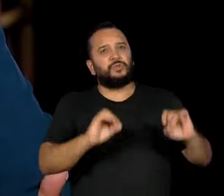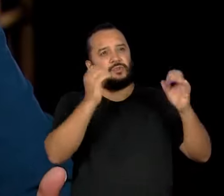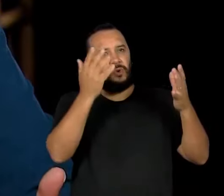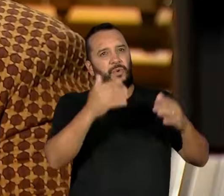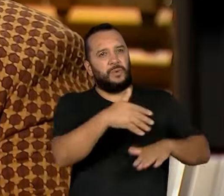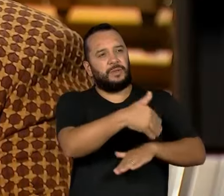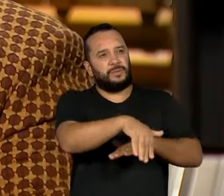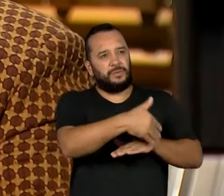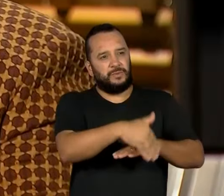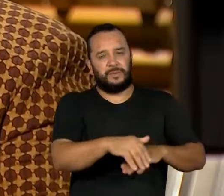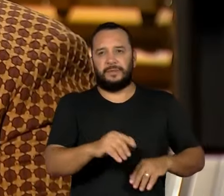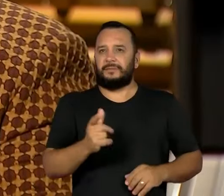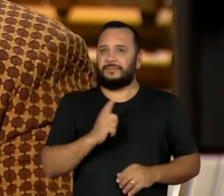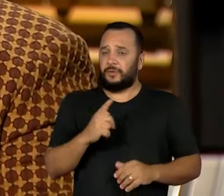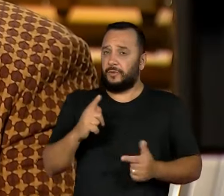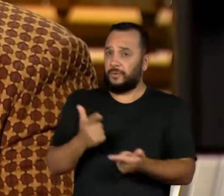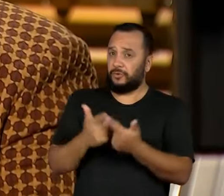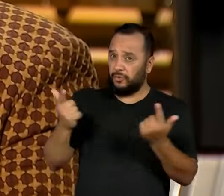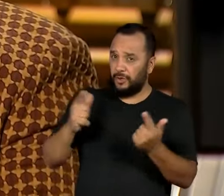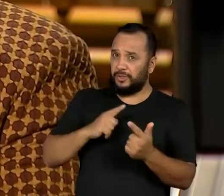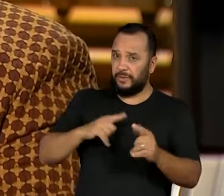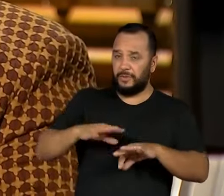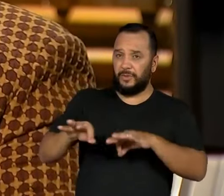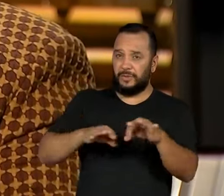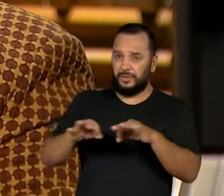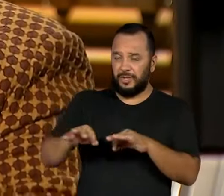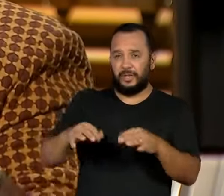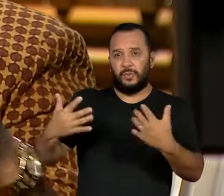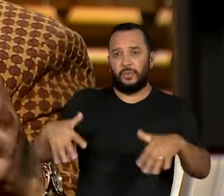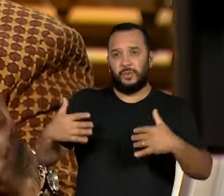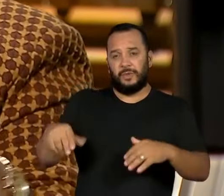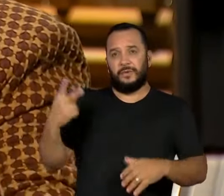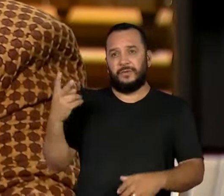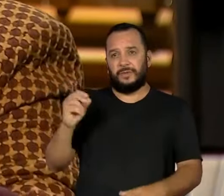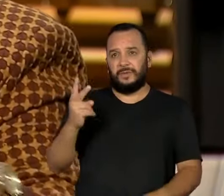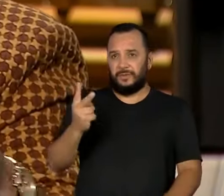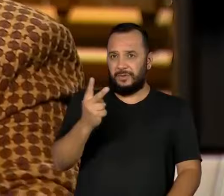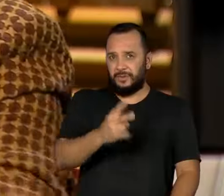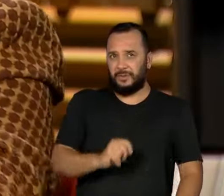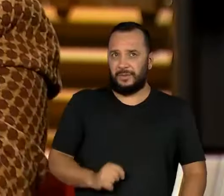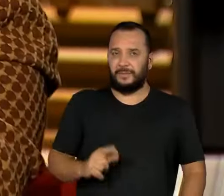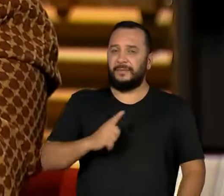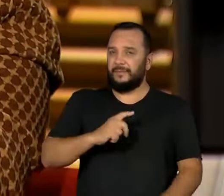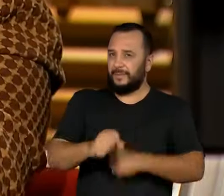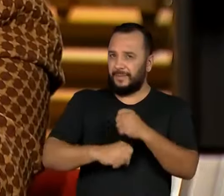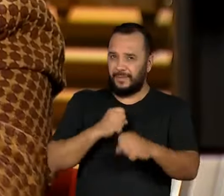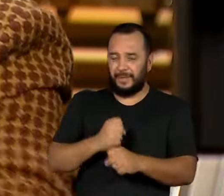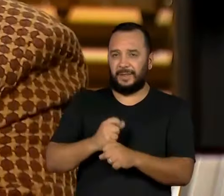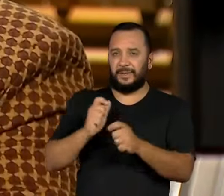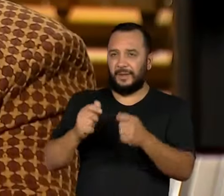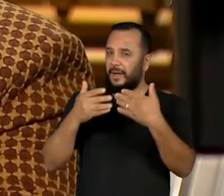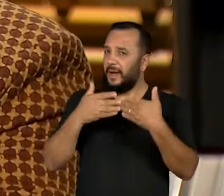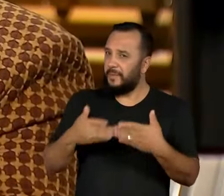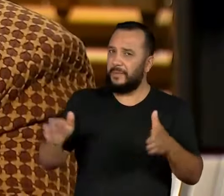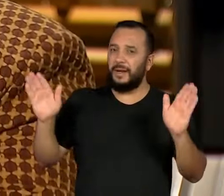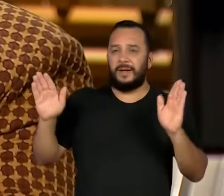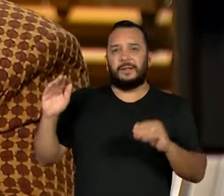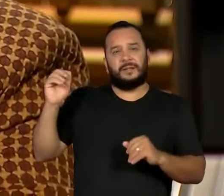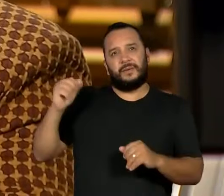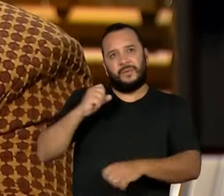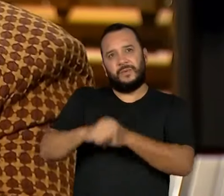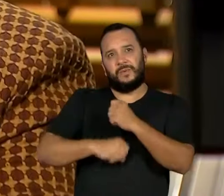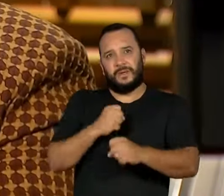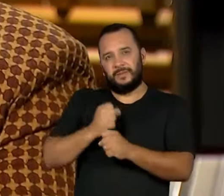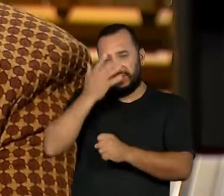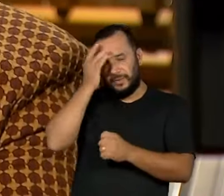basicamente eu tive a sorte de ter um projeto grande em 2022 que foi o ano da porta aberta o ano onde todo mundo tava a fim de estar